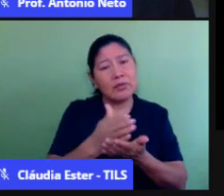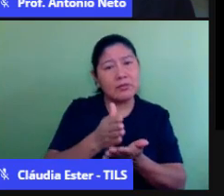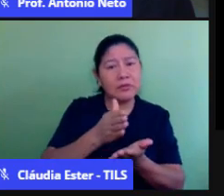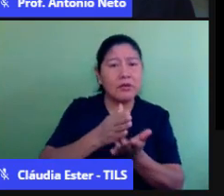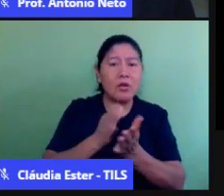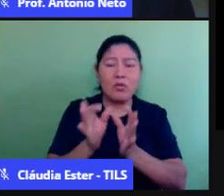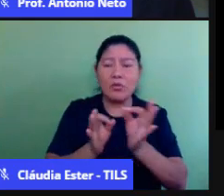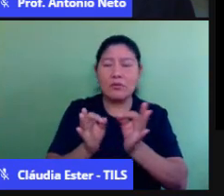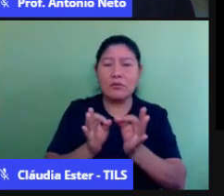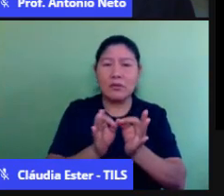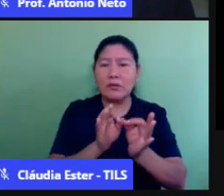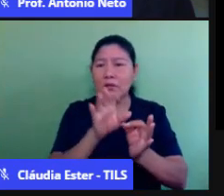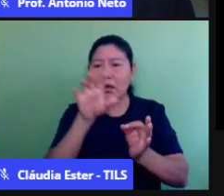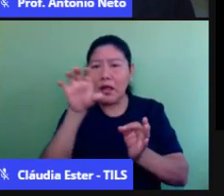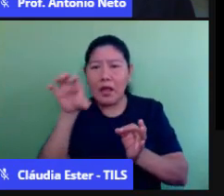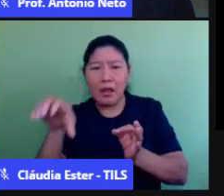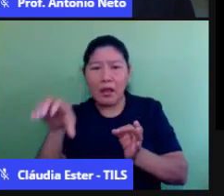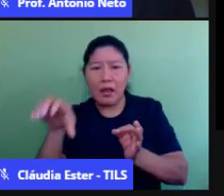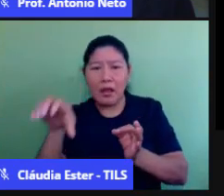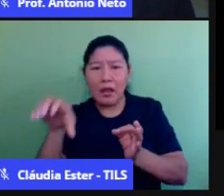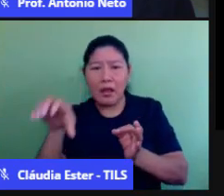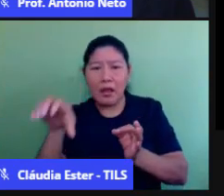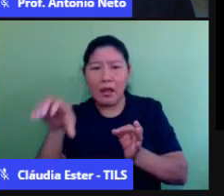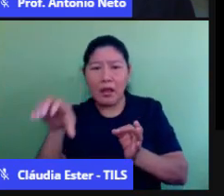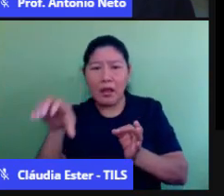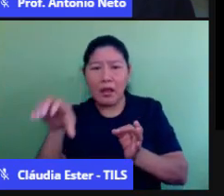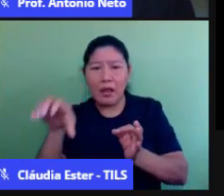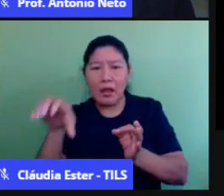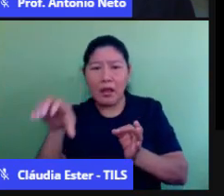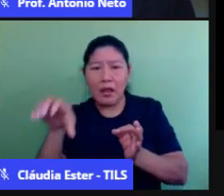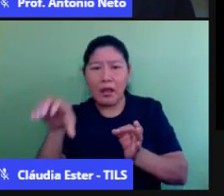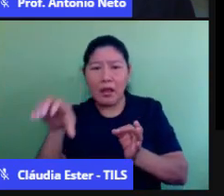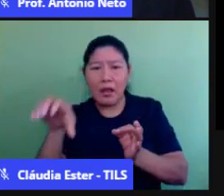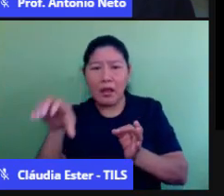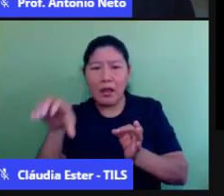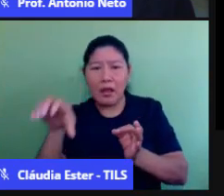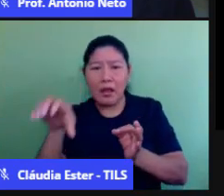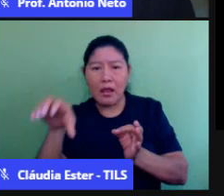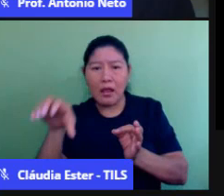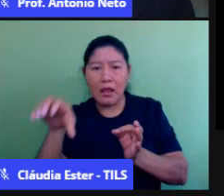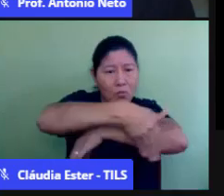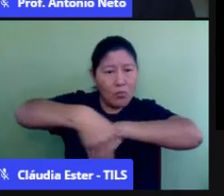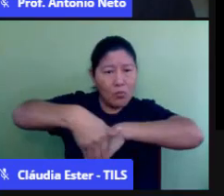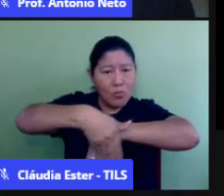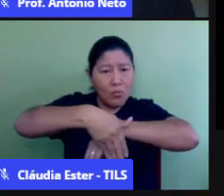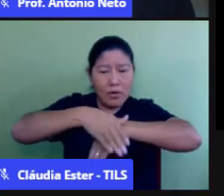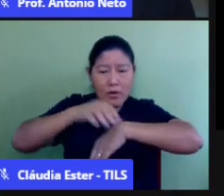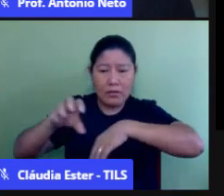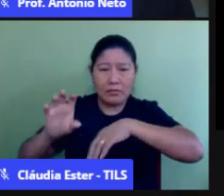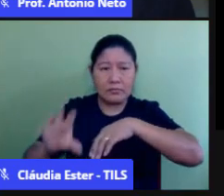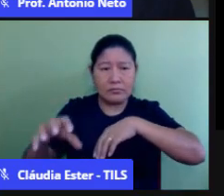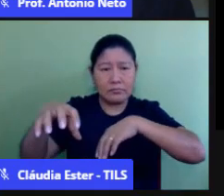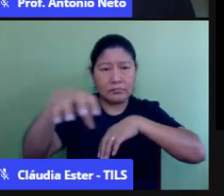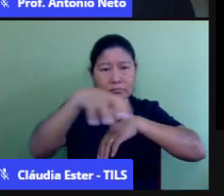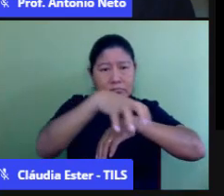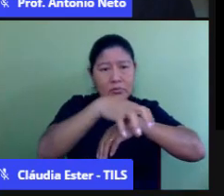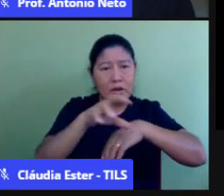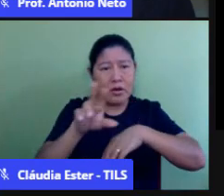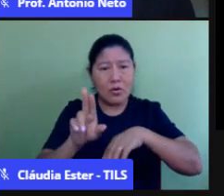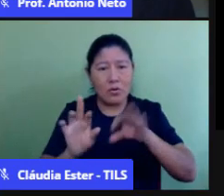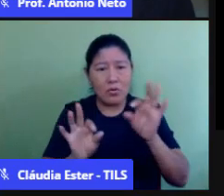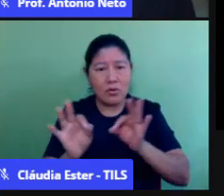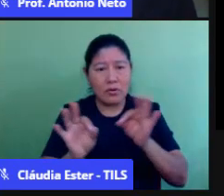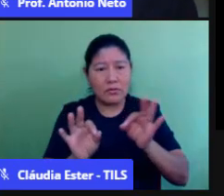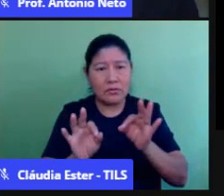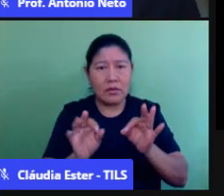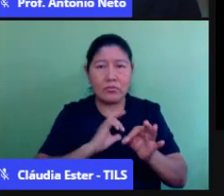construções dos ranchos de frente para a rua, que foi posteriormente chamada de Rua Velha, e